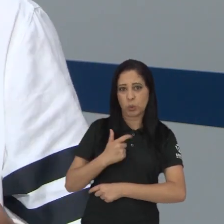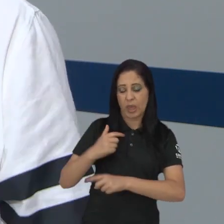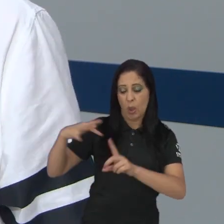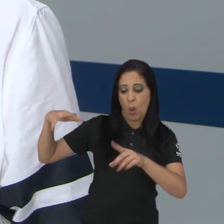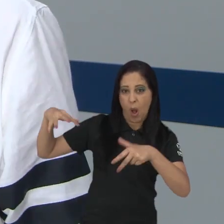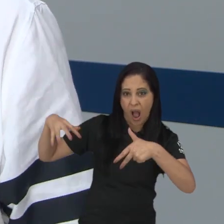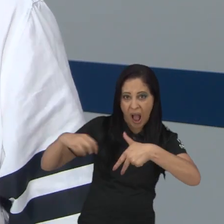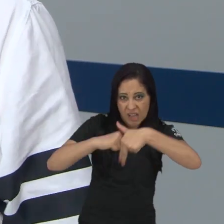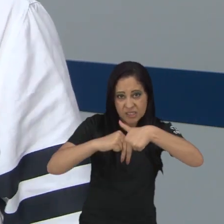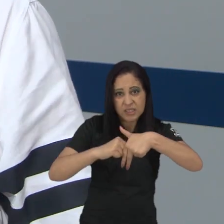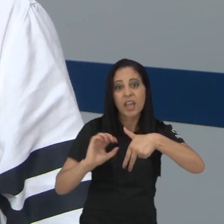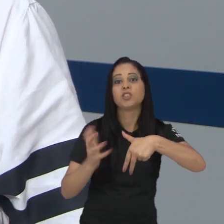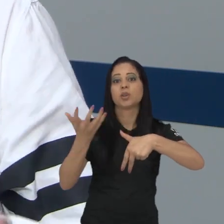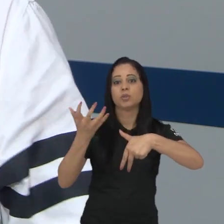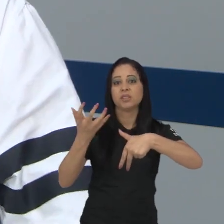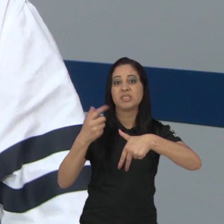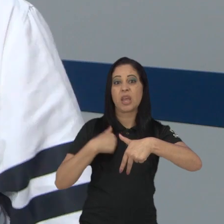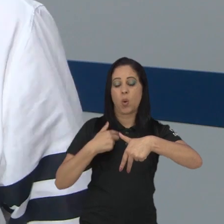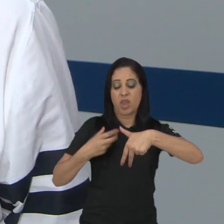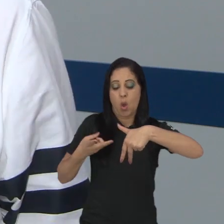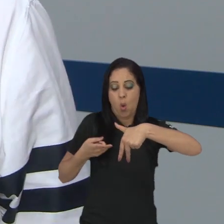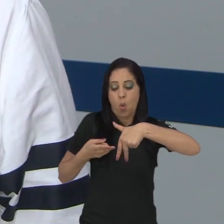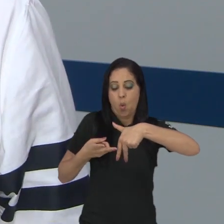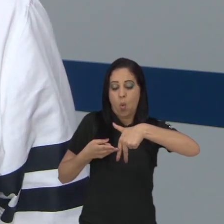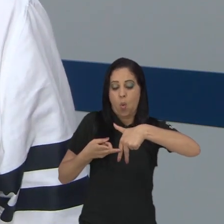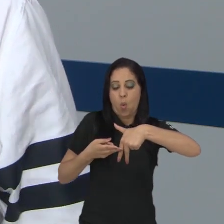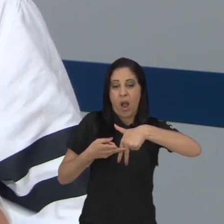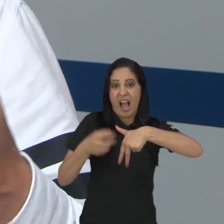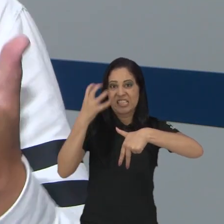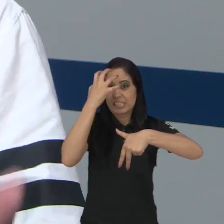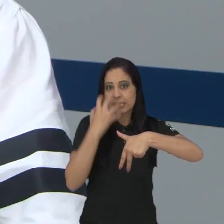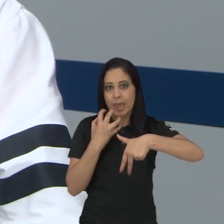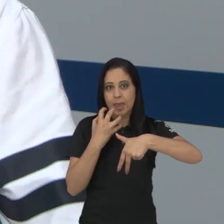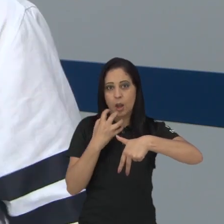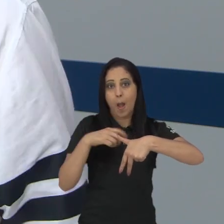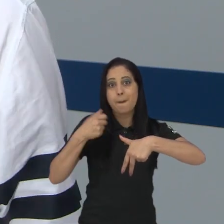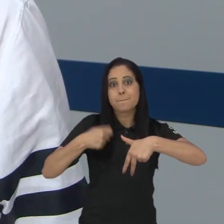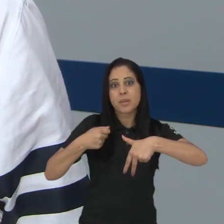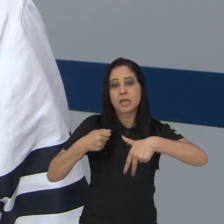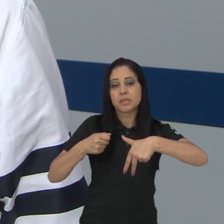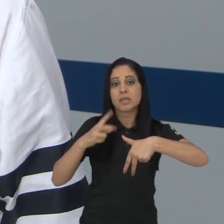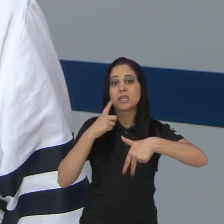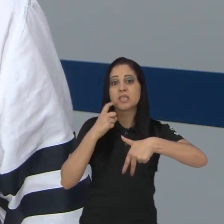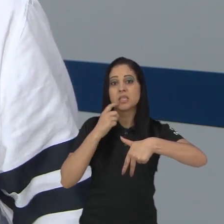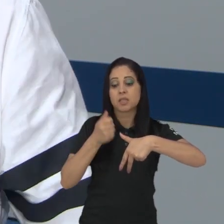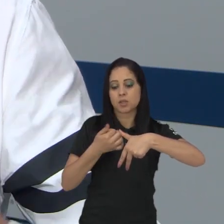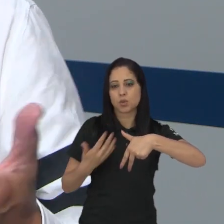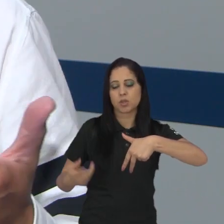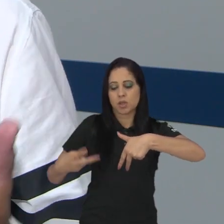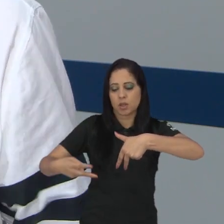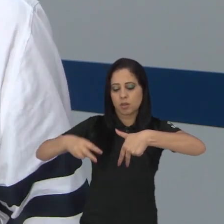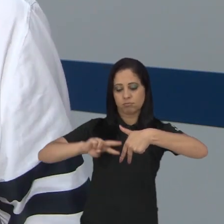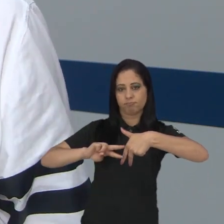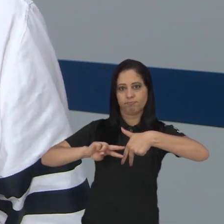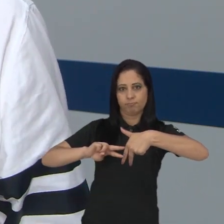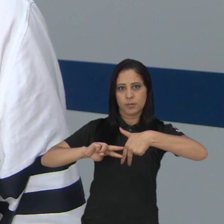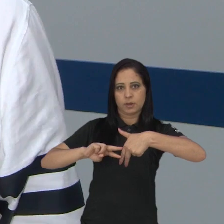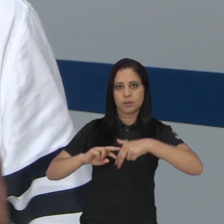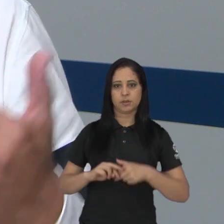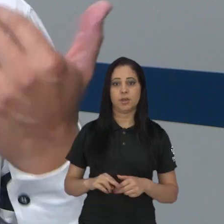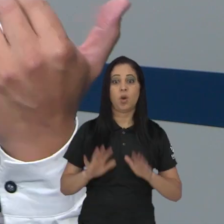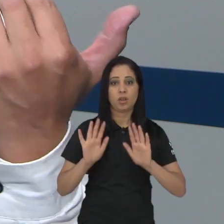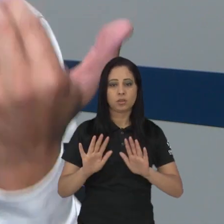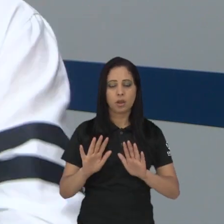tive um acidente, passei por uma cirurgia muito séria na minha perna e necessitei de sangue. Então eu acredito assim